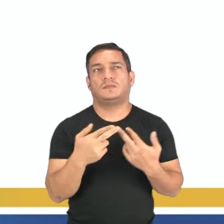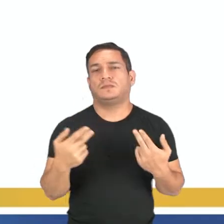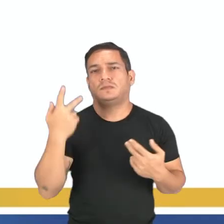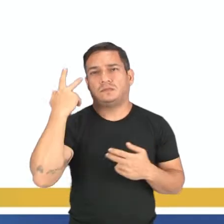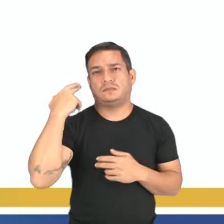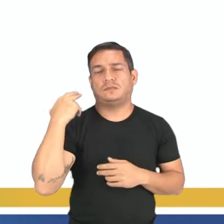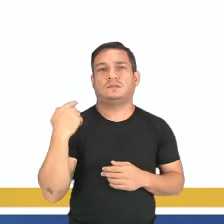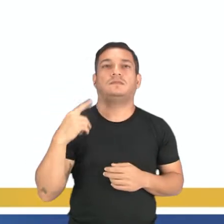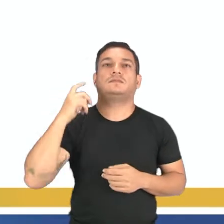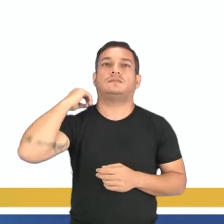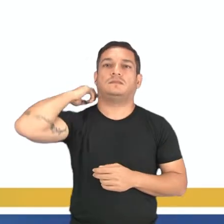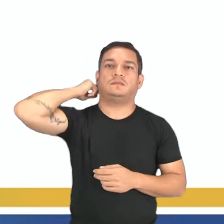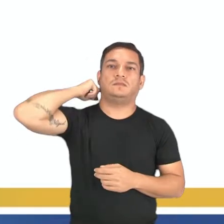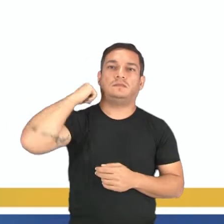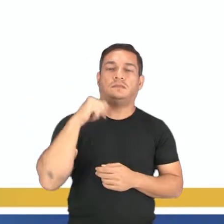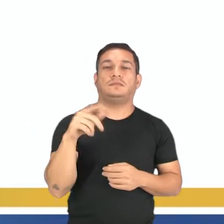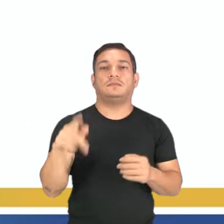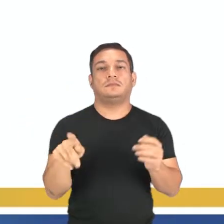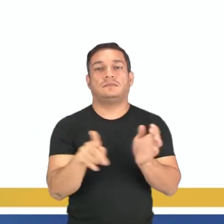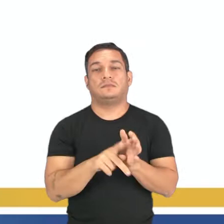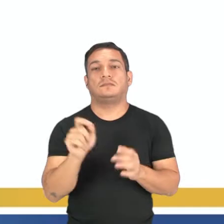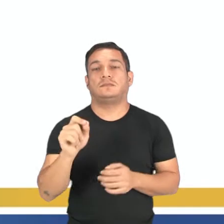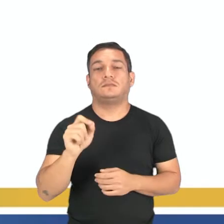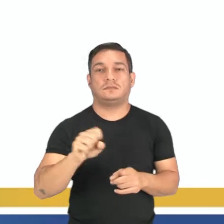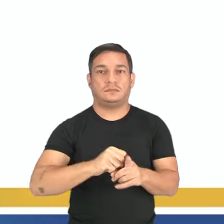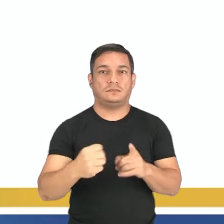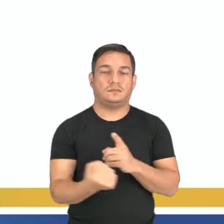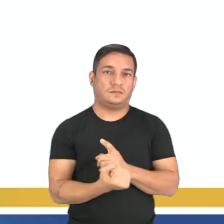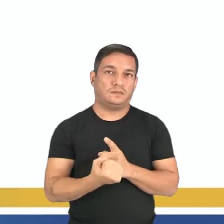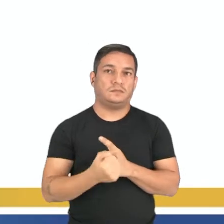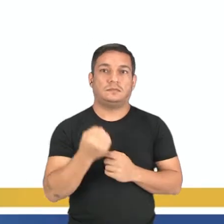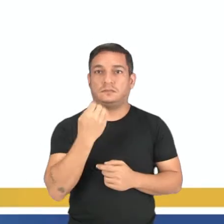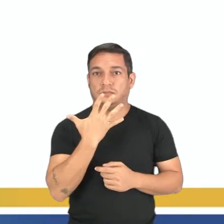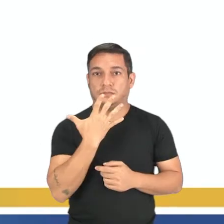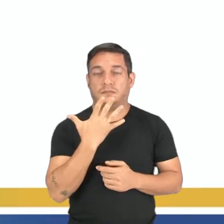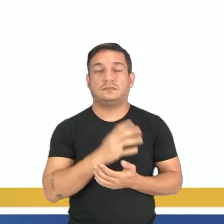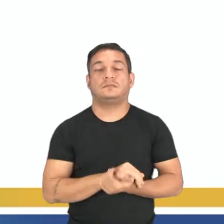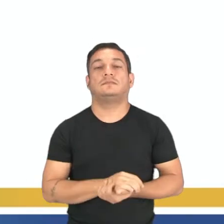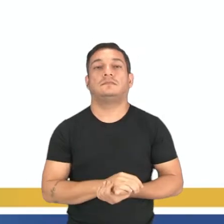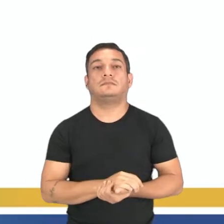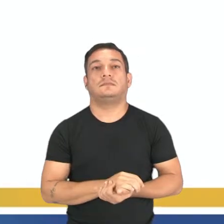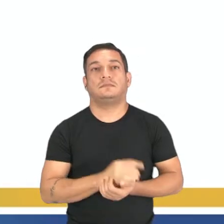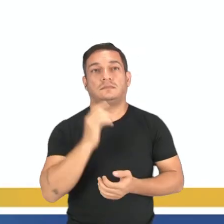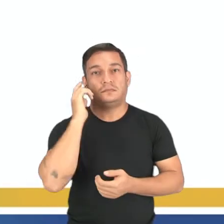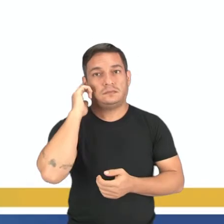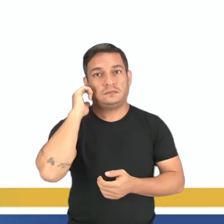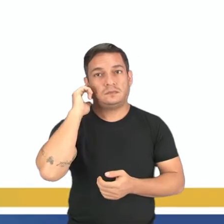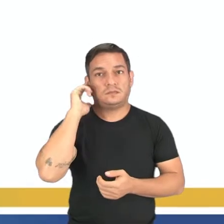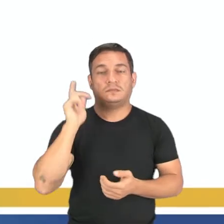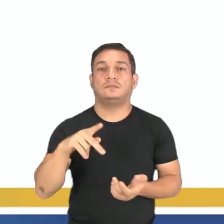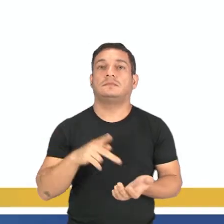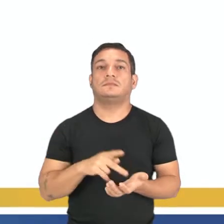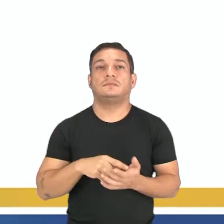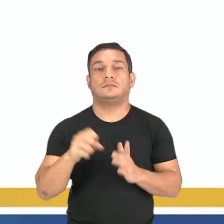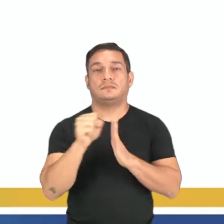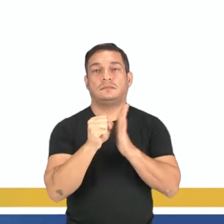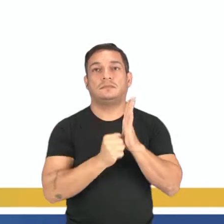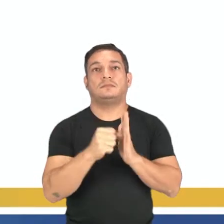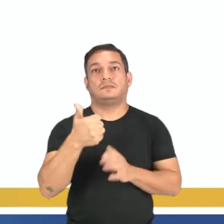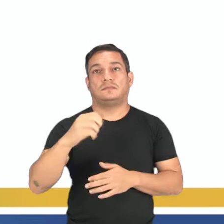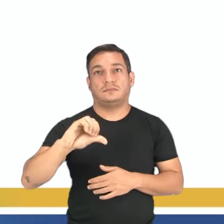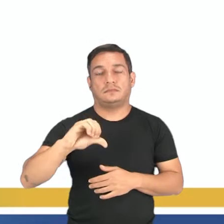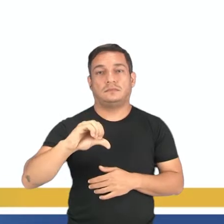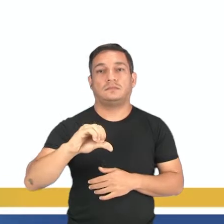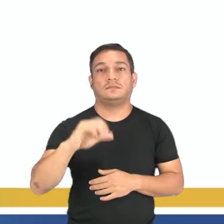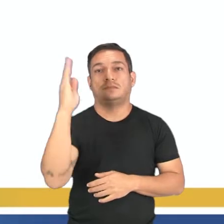normal? Como algo pertencente à nossa sociedade ou algo bom? Na verdade, né, no século